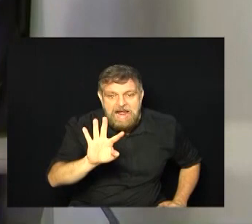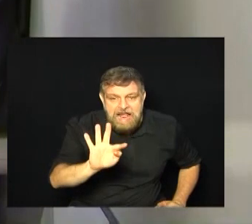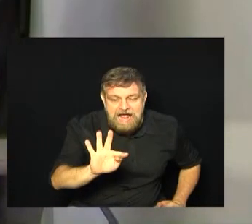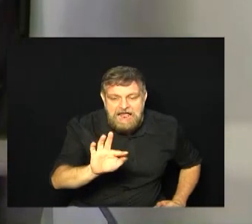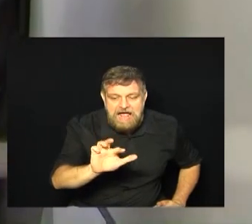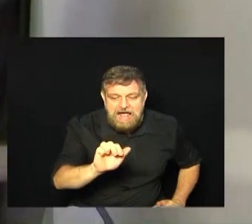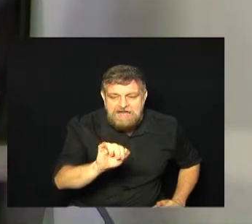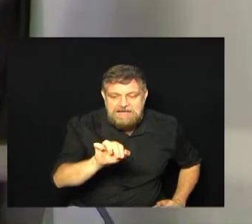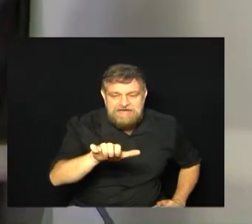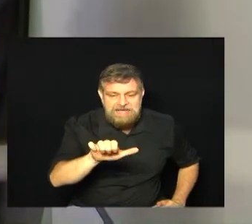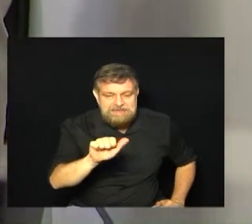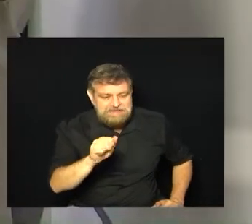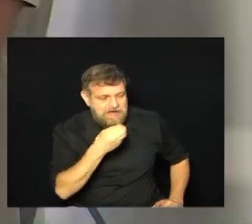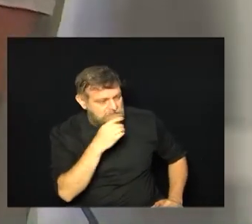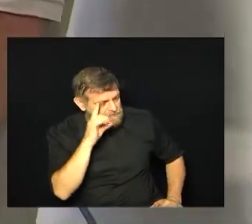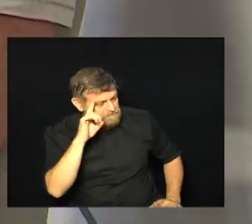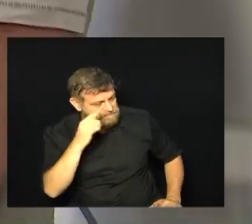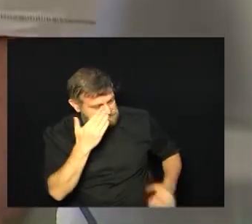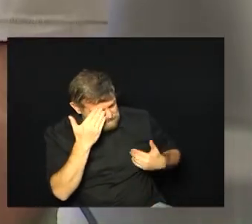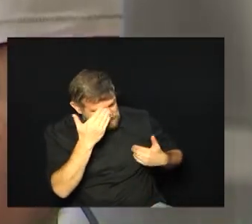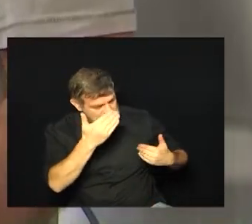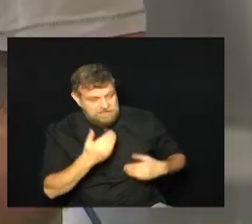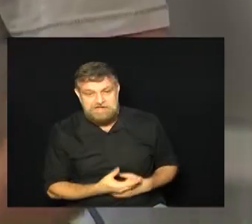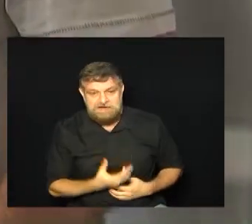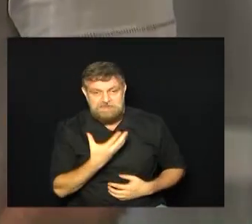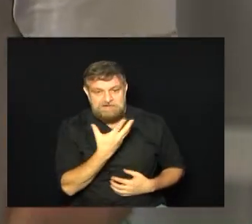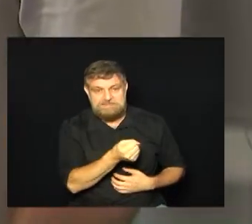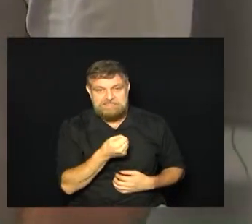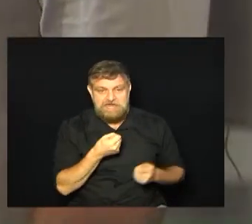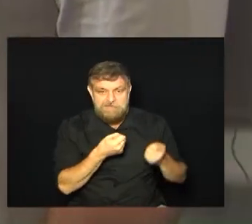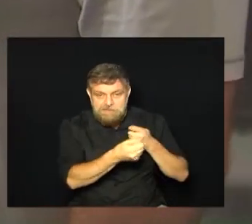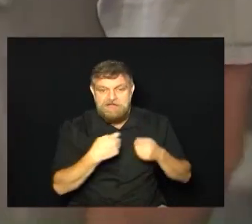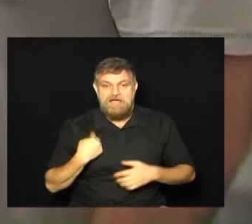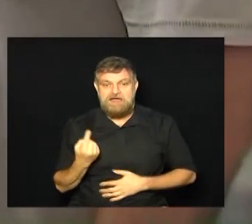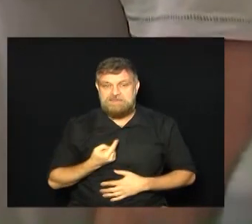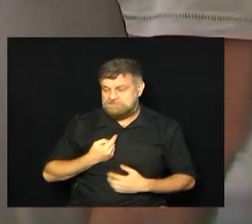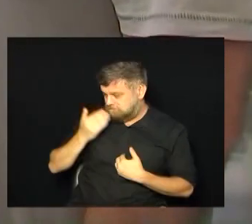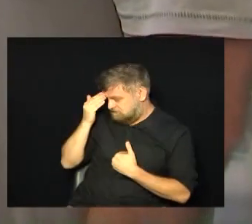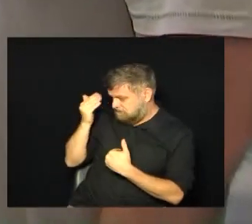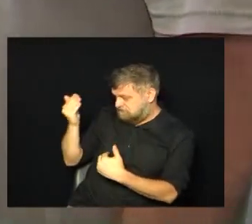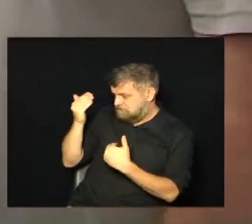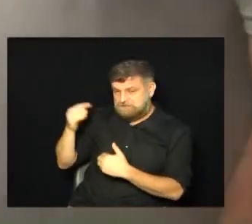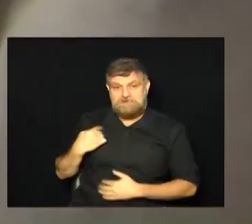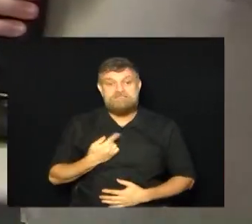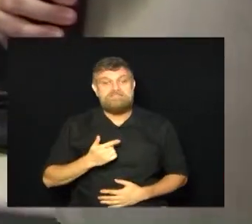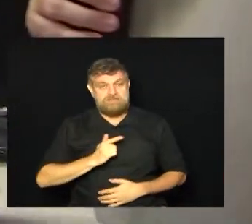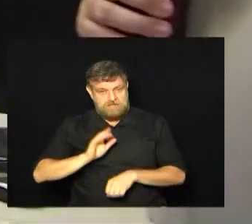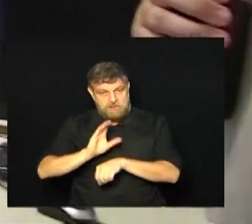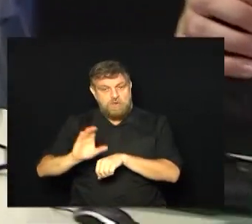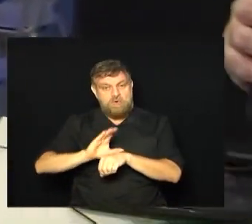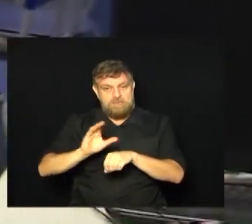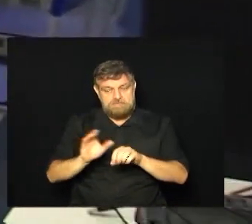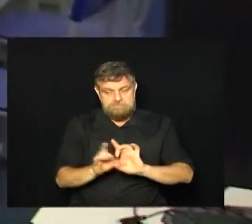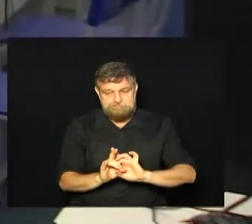pessoas. Primeiramente, muito bom dia, obrigado por atender a nossa reportagem, Tainá. Bom dia, a gente que agradece. A gente tem cursos